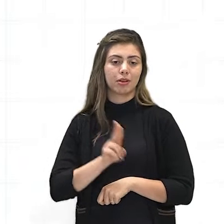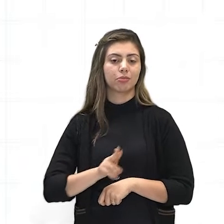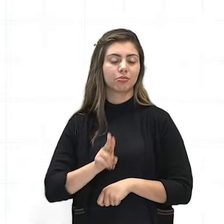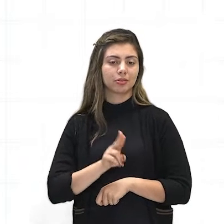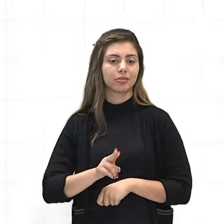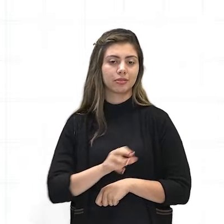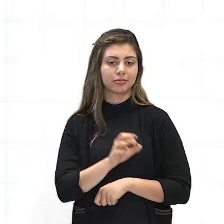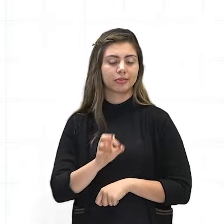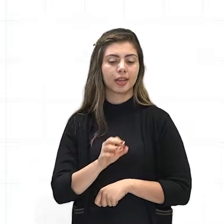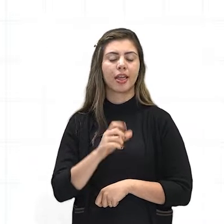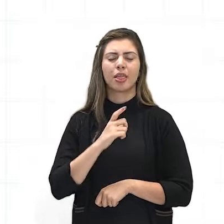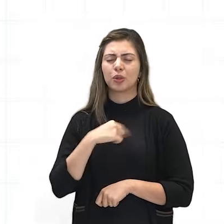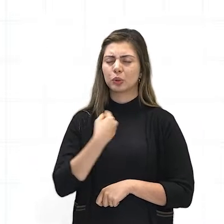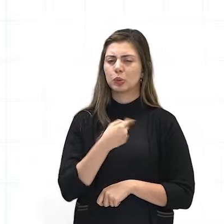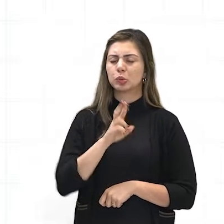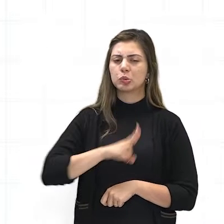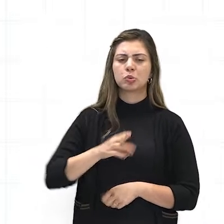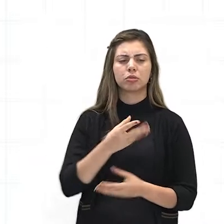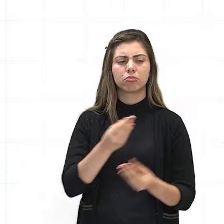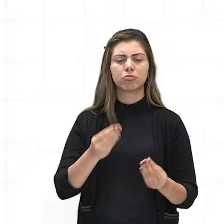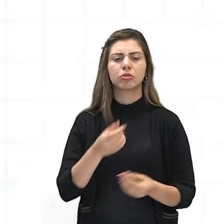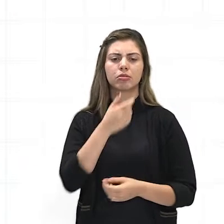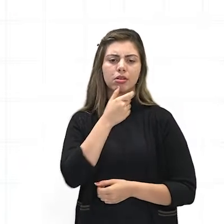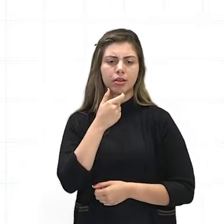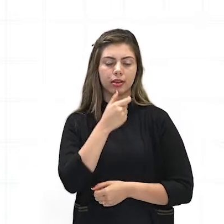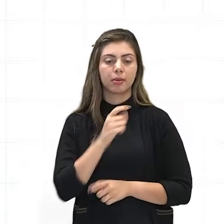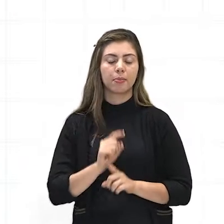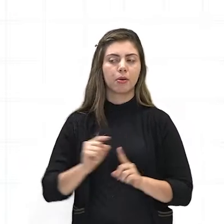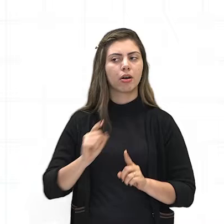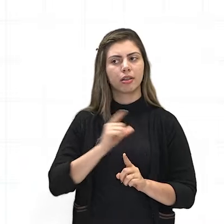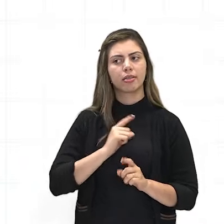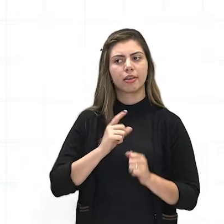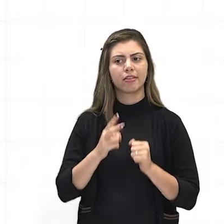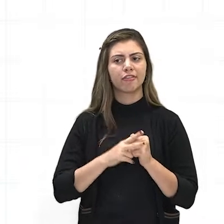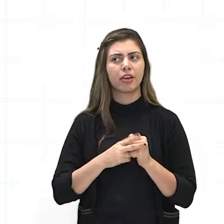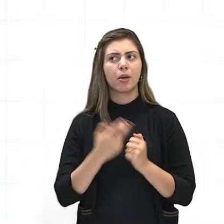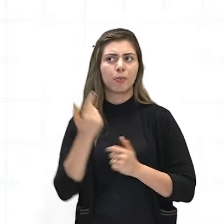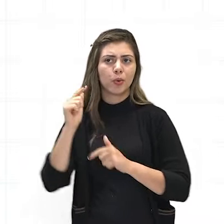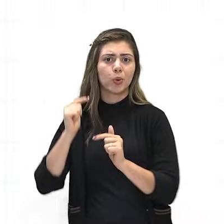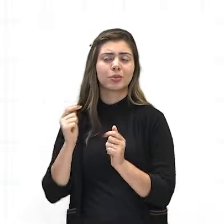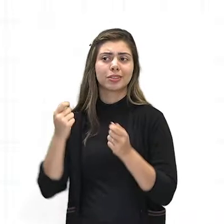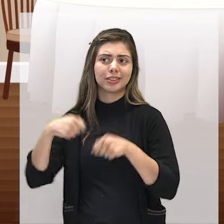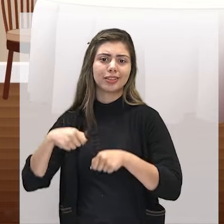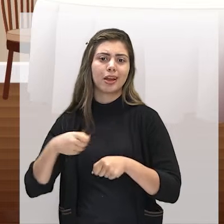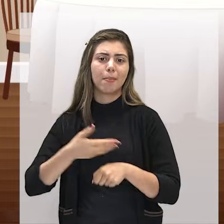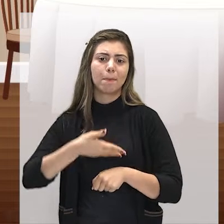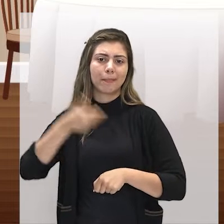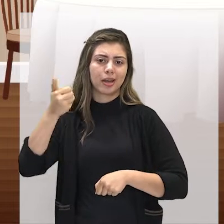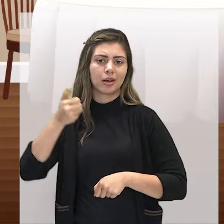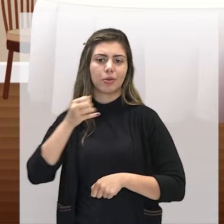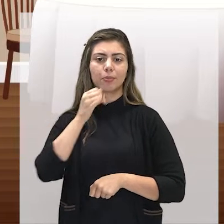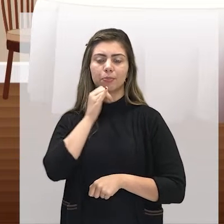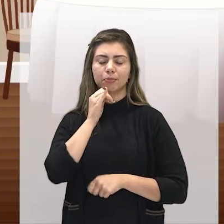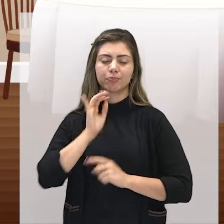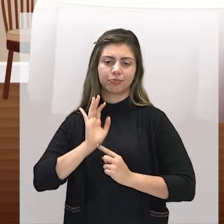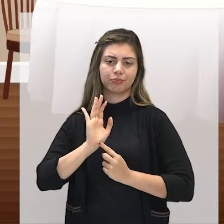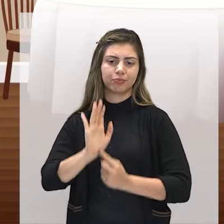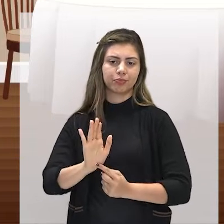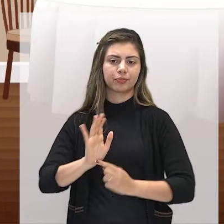muito utilizado na língua inglesa, tá? Mas tem outros verbos melhores, como nós vamos ver agora. Olha só. Então,